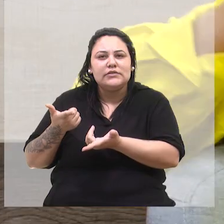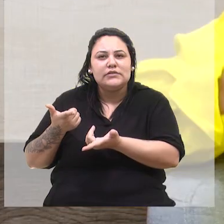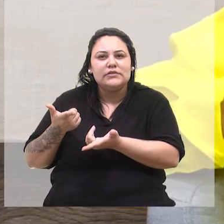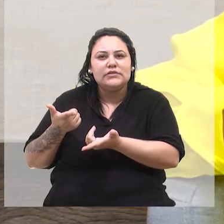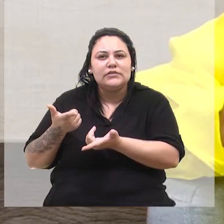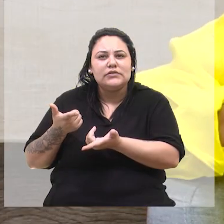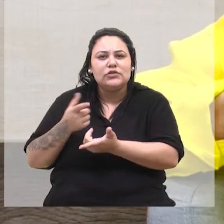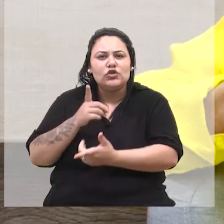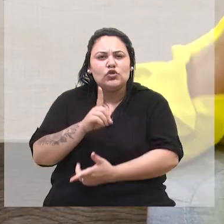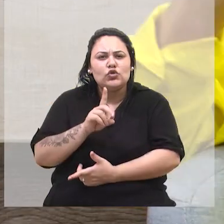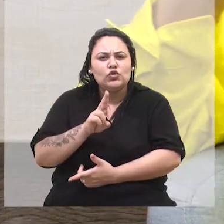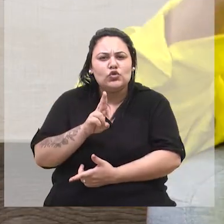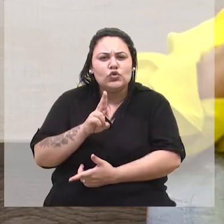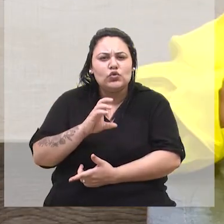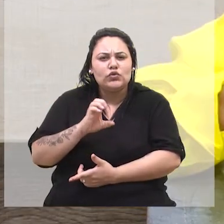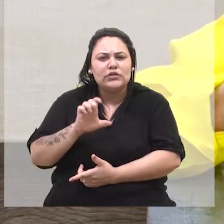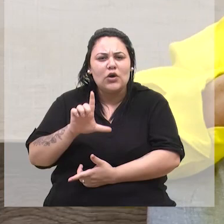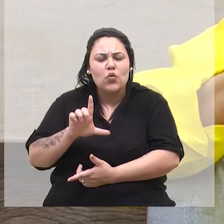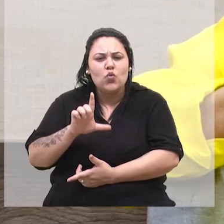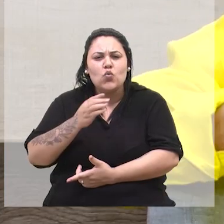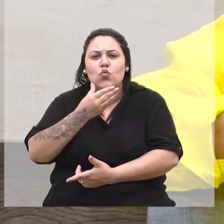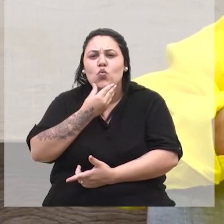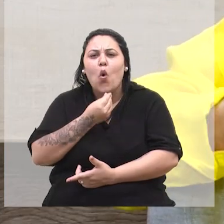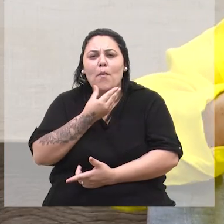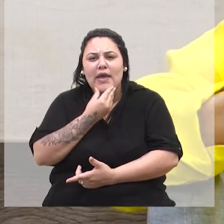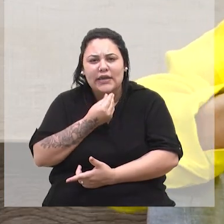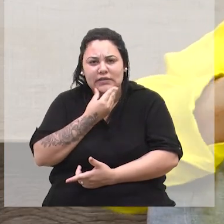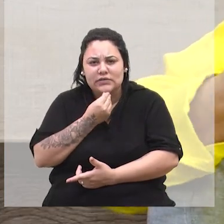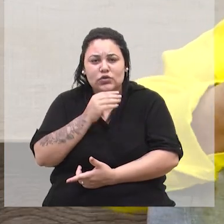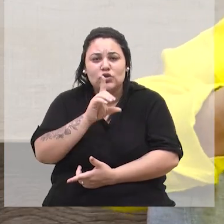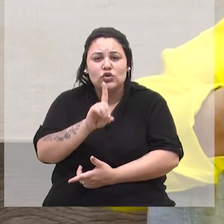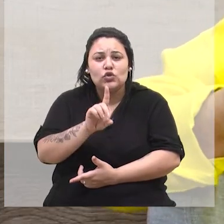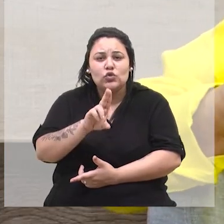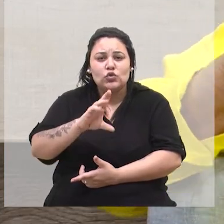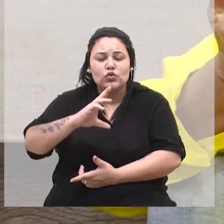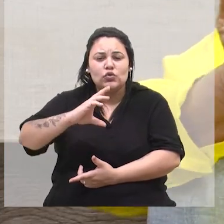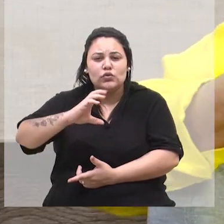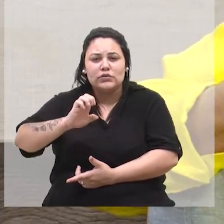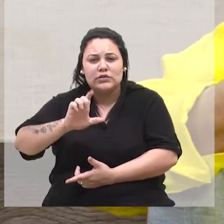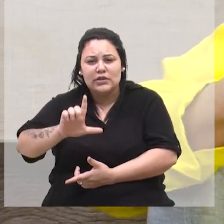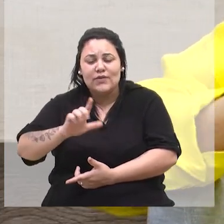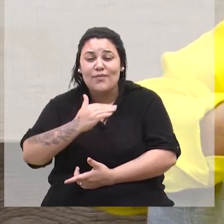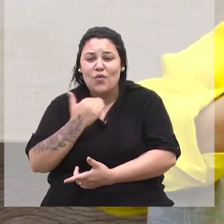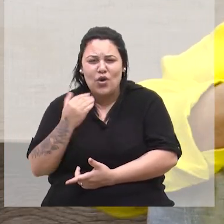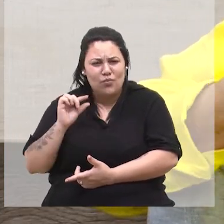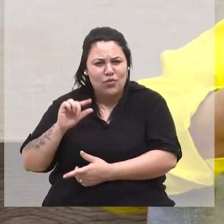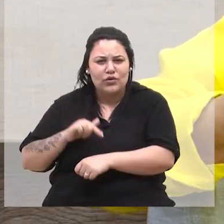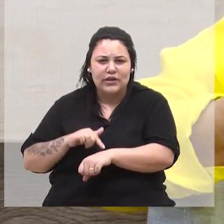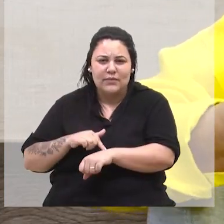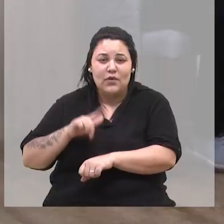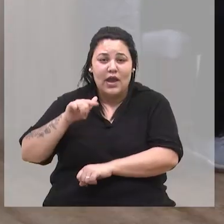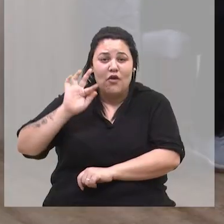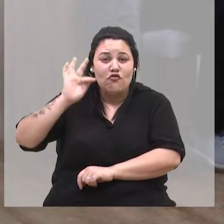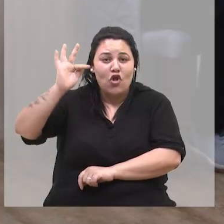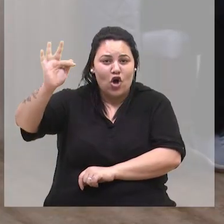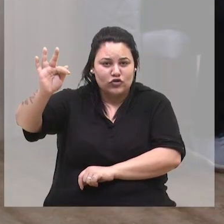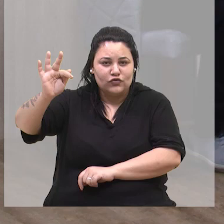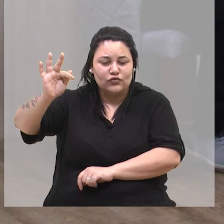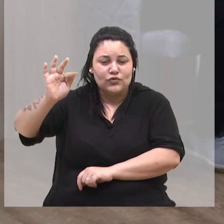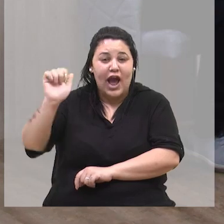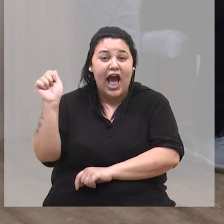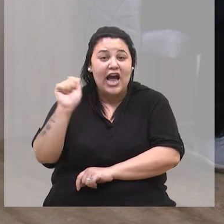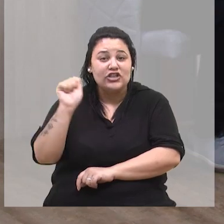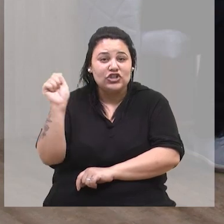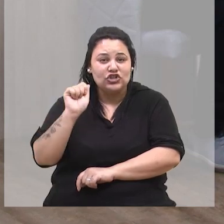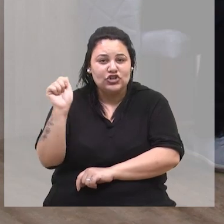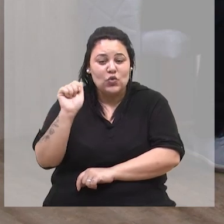do Dussel, de um homem. O Dussel ele faleceu há pouco, é um filósofo argentino,